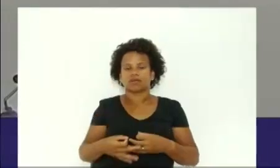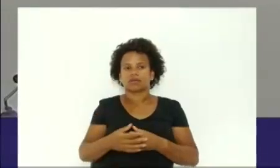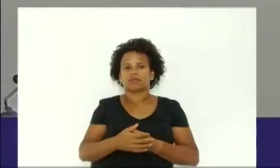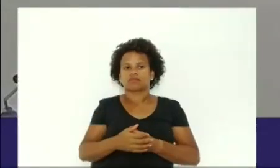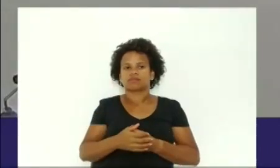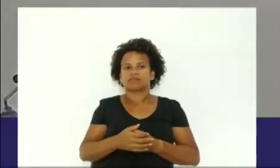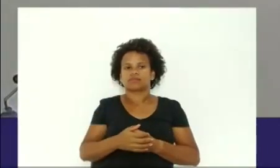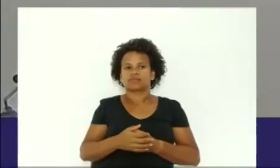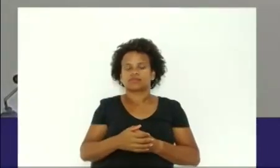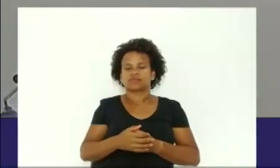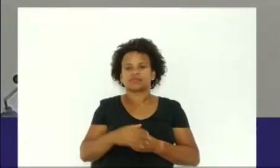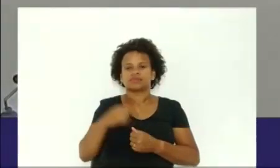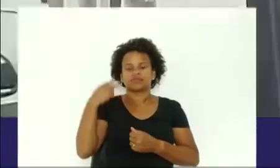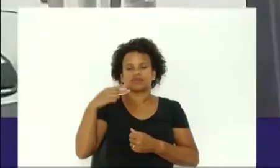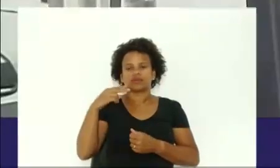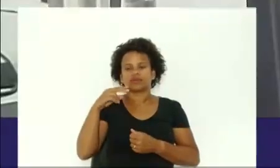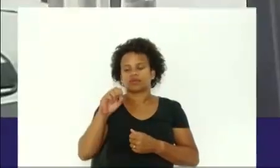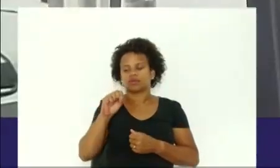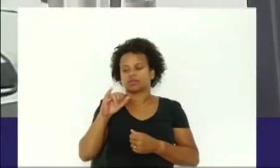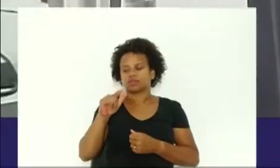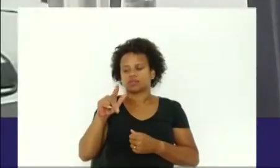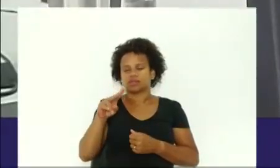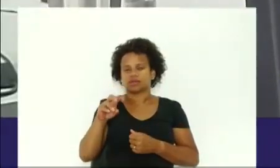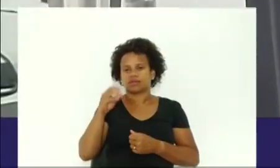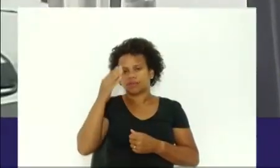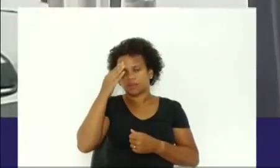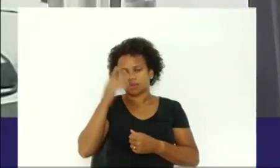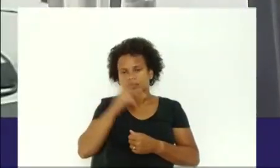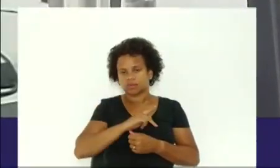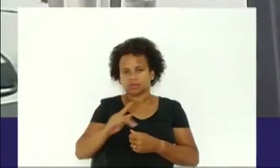pela ordem, vereador Silvio. Obrigado, senhor presidente. Eu também